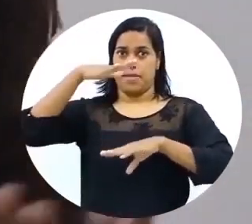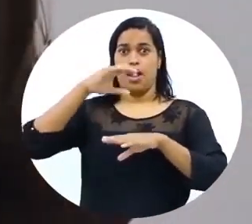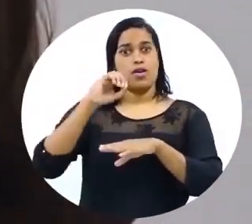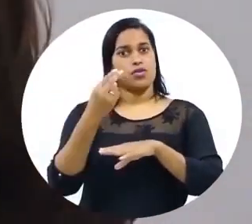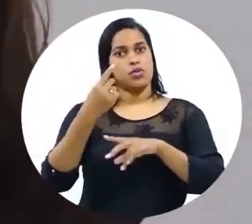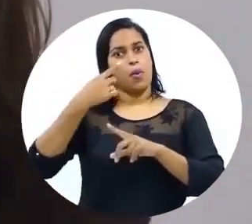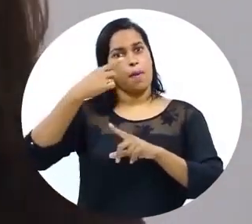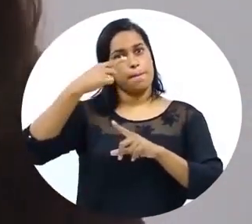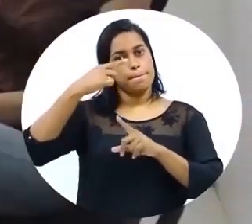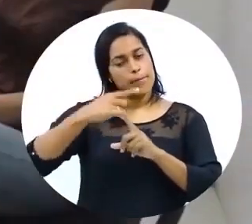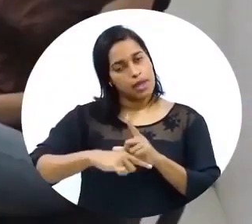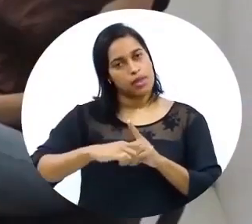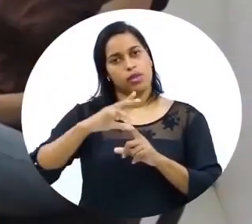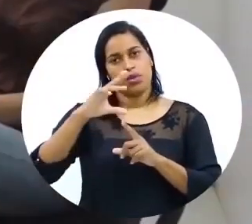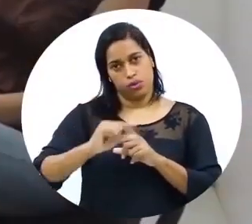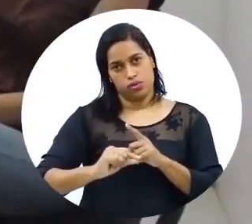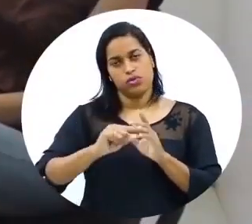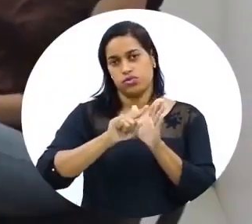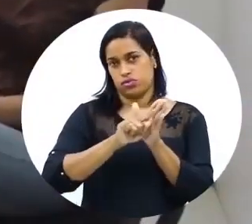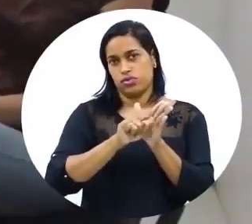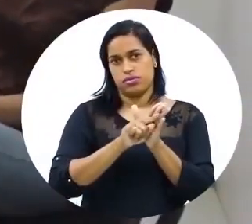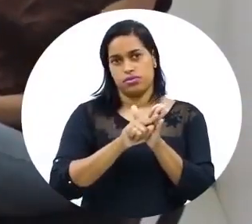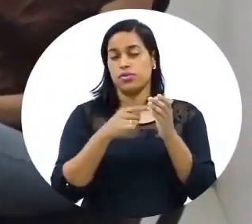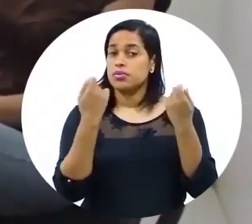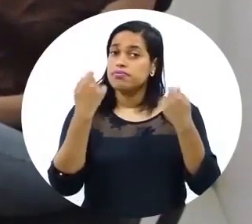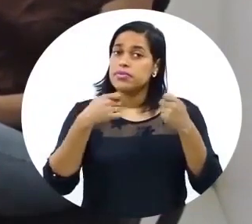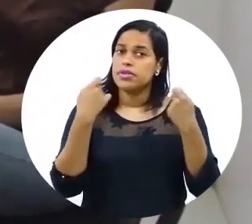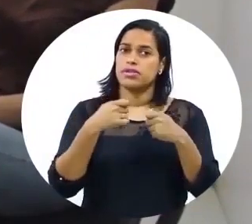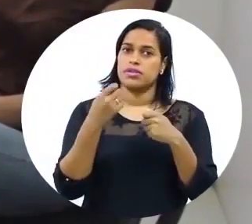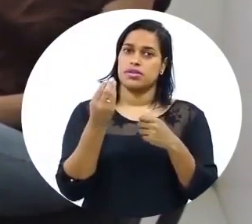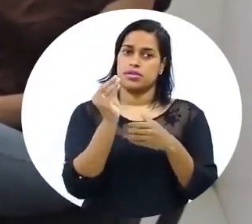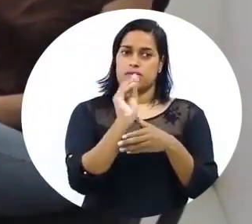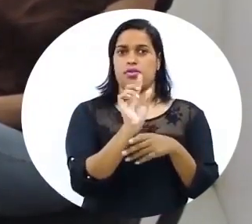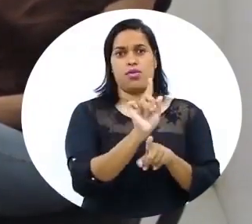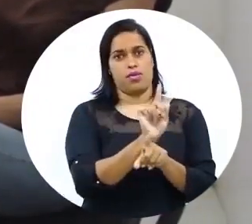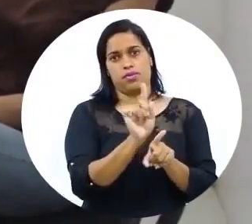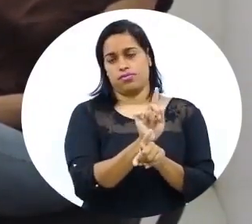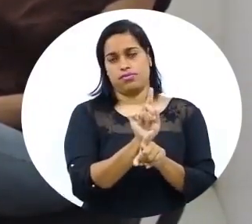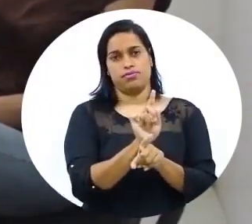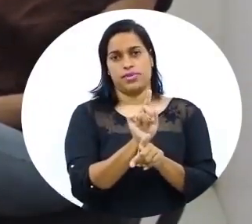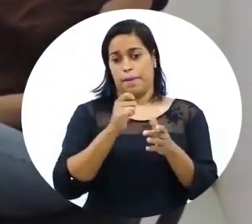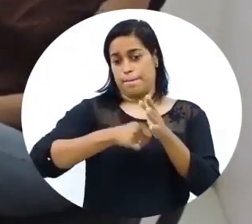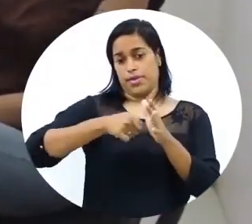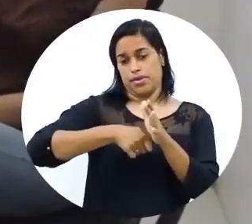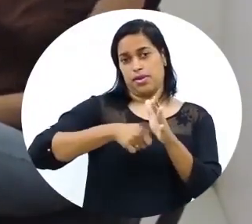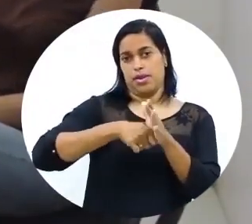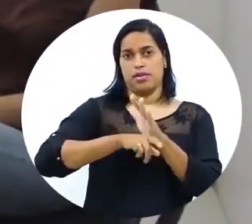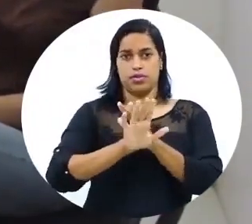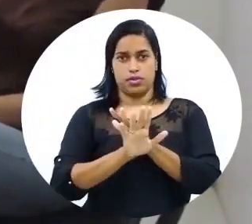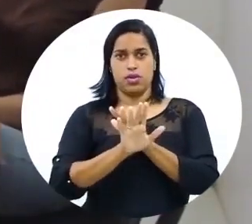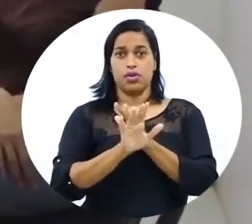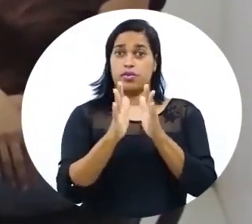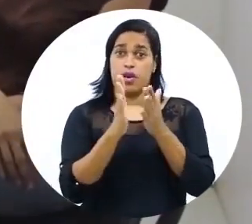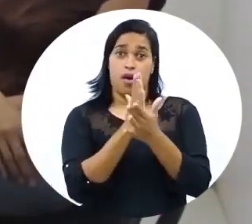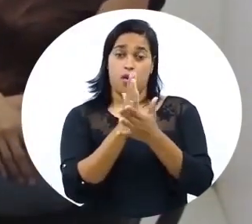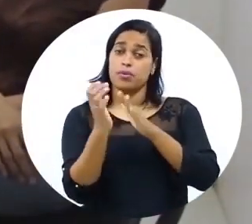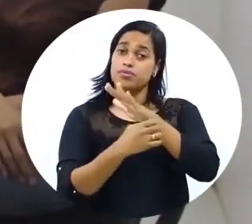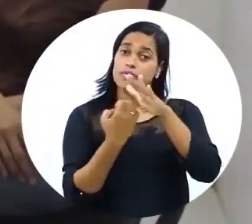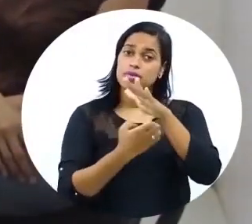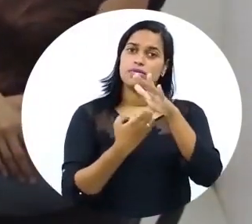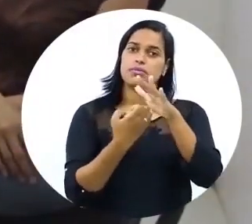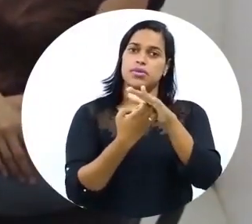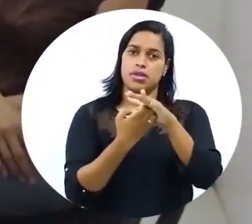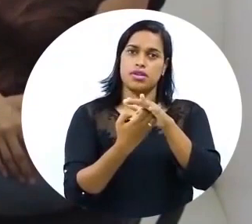eu posso entrar nesse acordo na empresa. Isso é um segundo momento. É um segundo momento, a não ser que seja obrigatório. obrigatório, porque às vezes Ou seja, algumas solicitado, empresas...